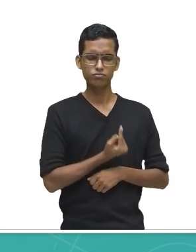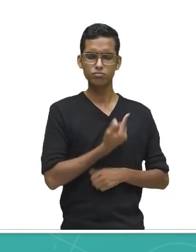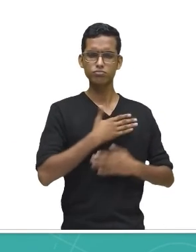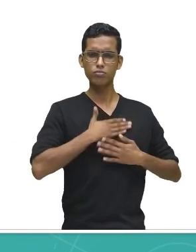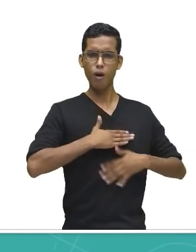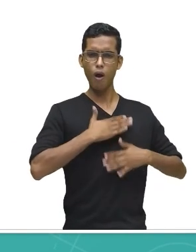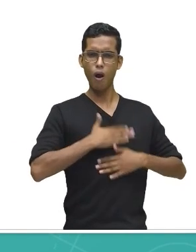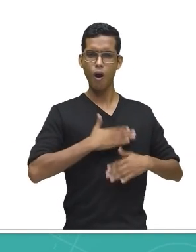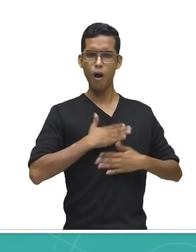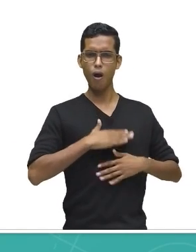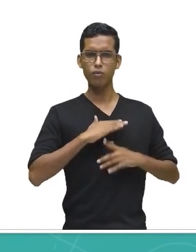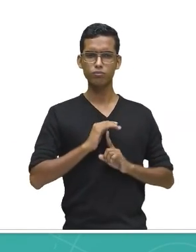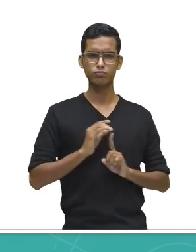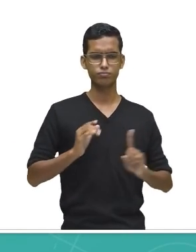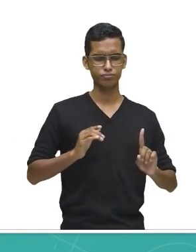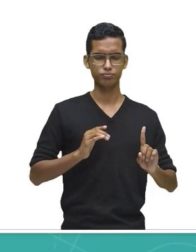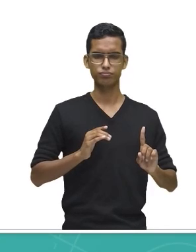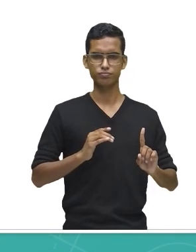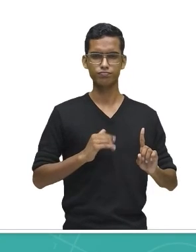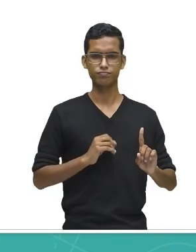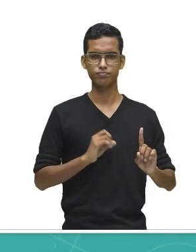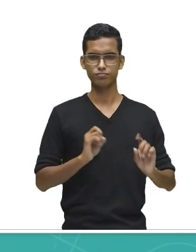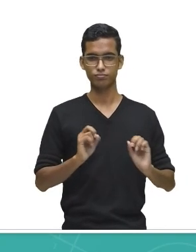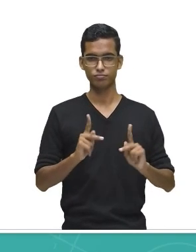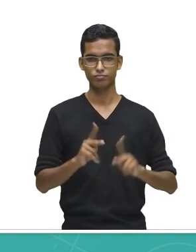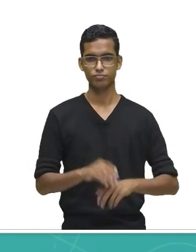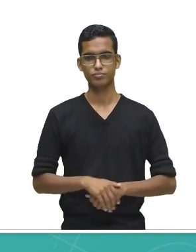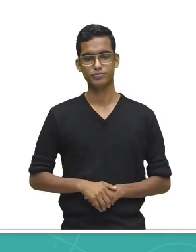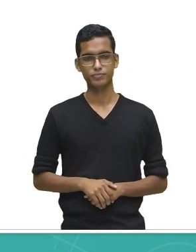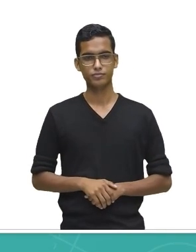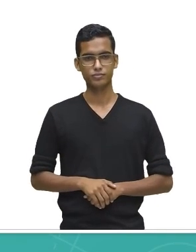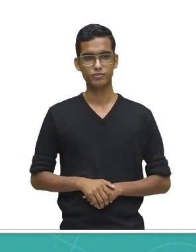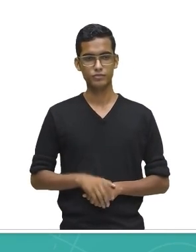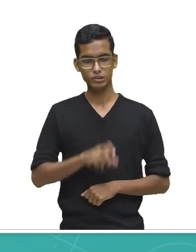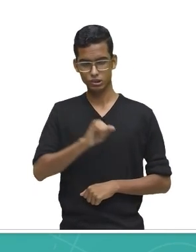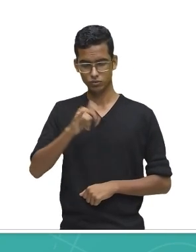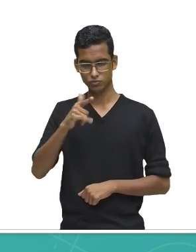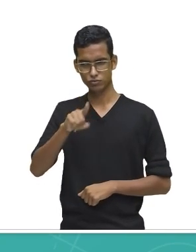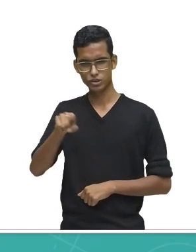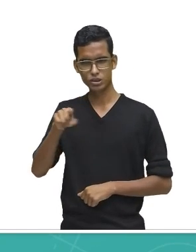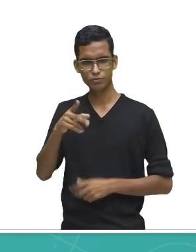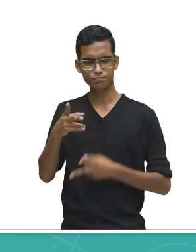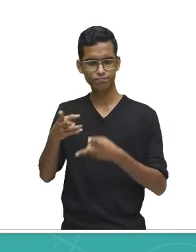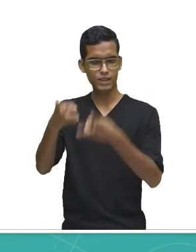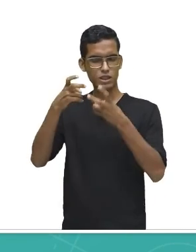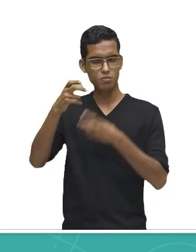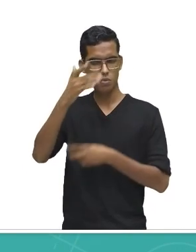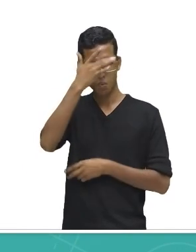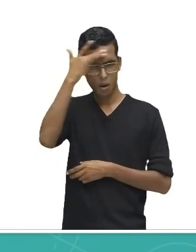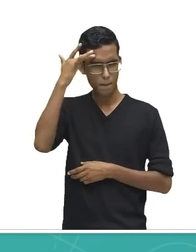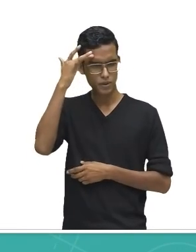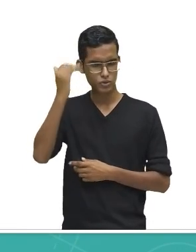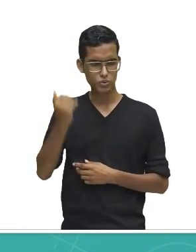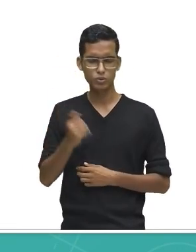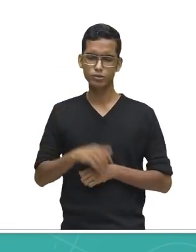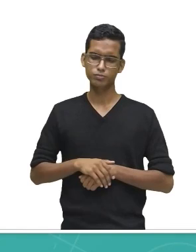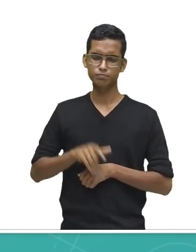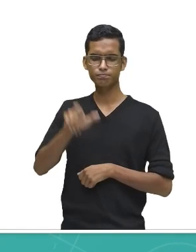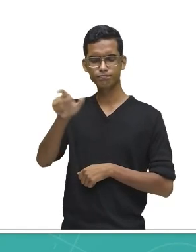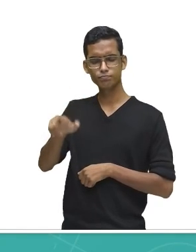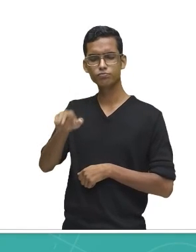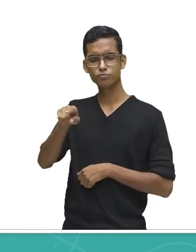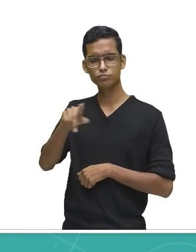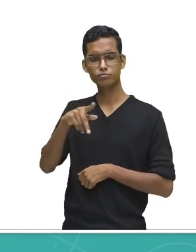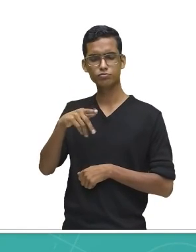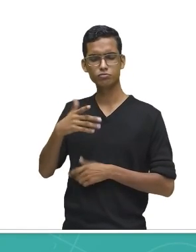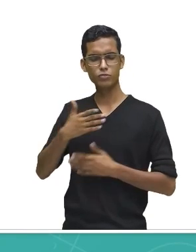uma pessoa discreta, tá? Então, quando você encontrar uma pessoa assim, pode dizer, olha, você é uma pessoa